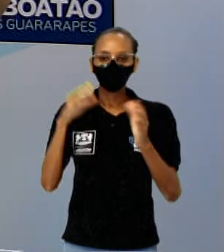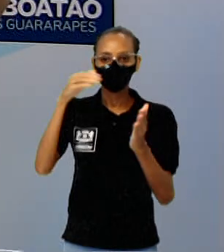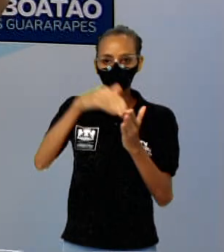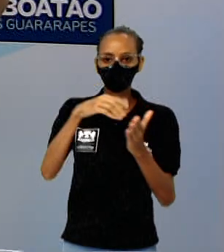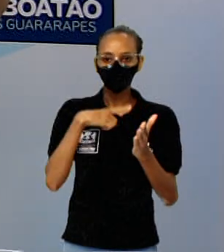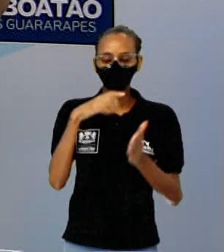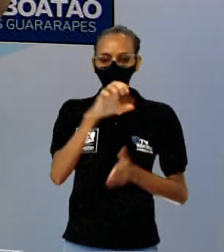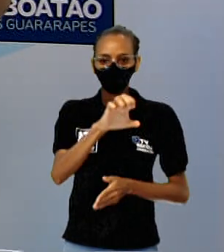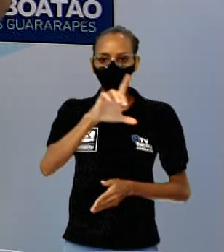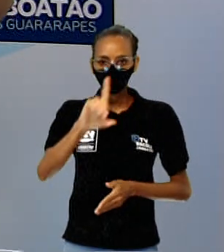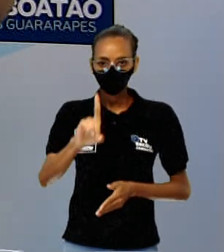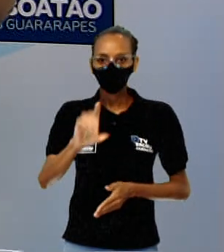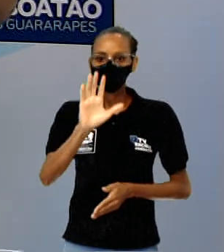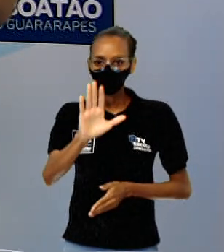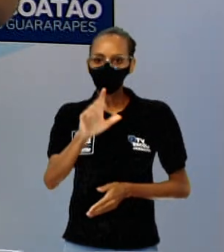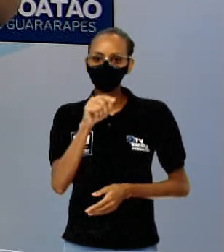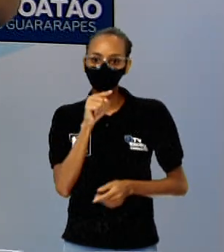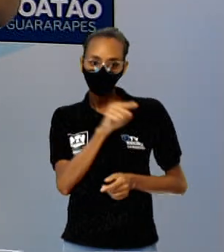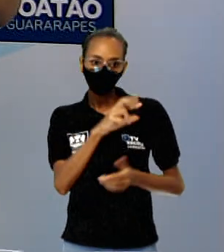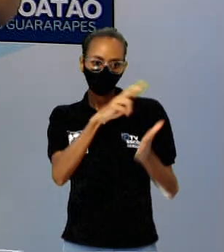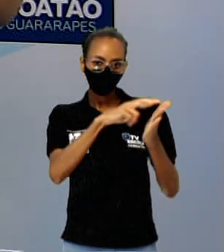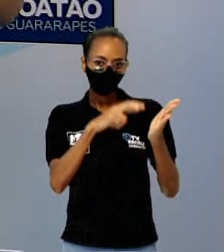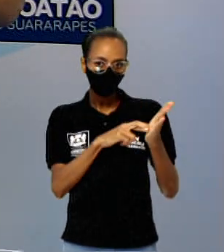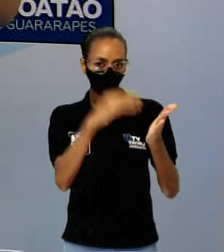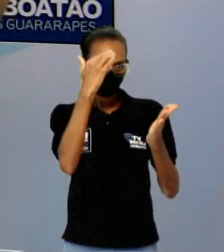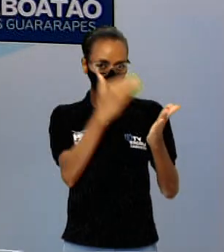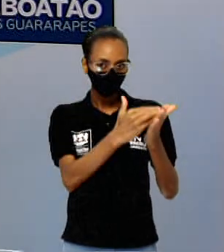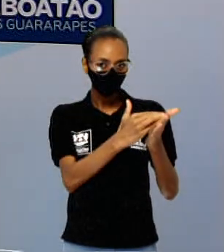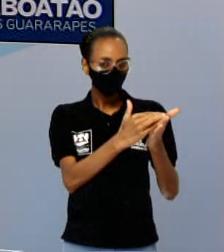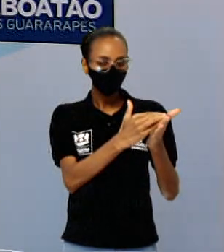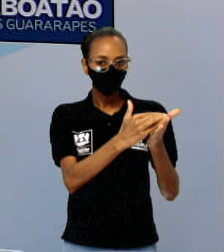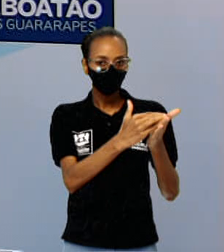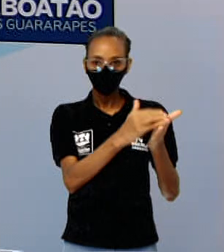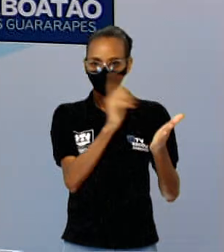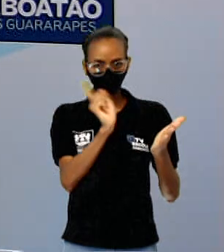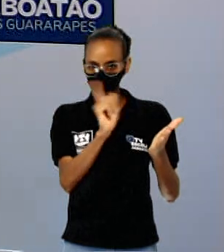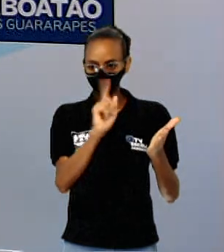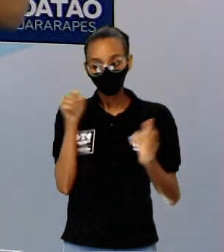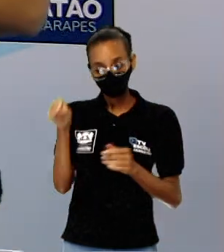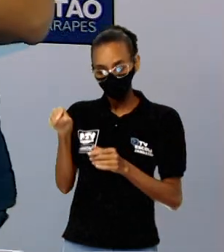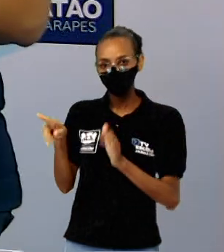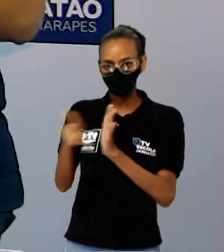mas não são regulares, são irregulares.